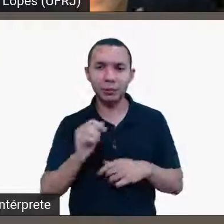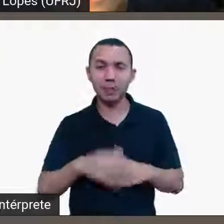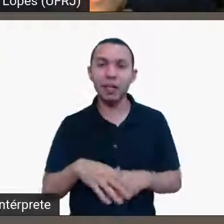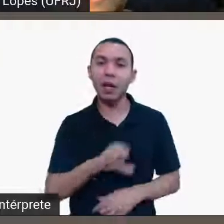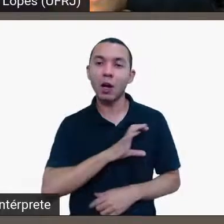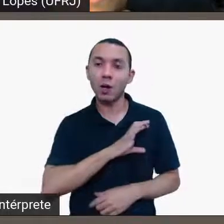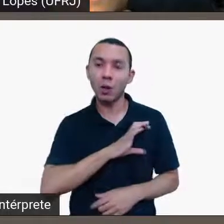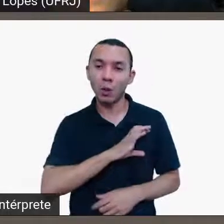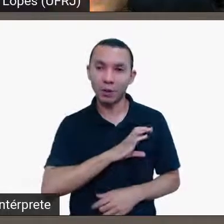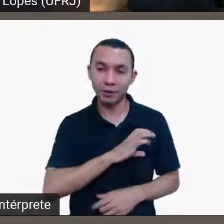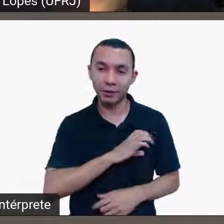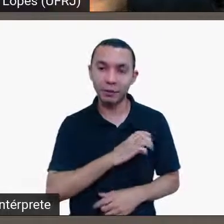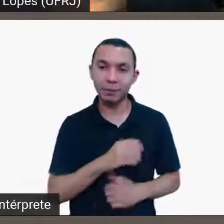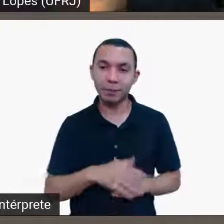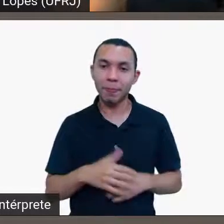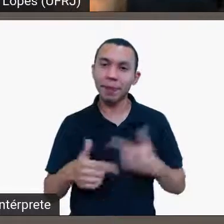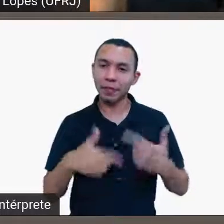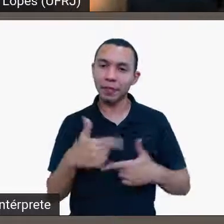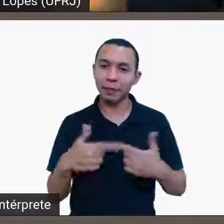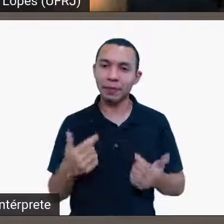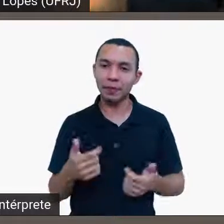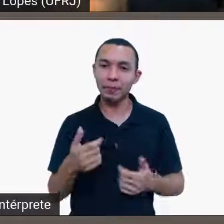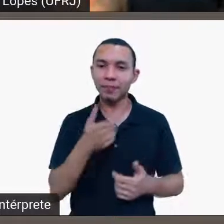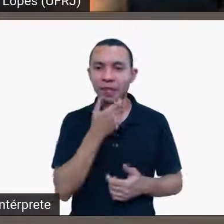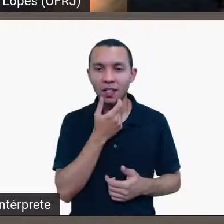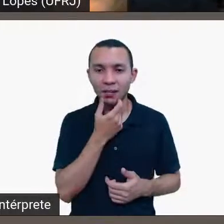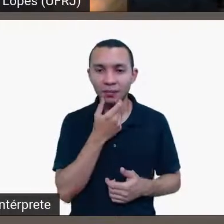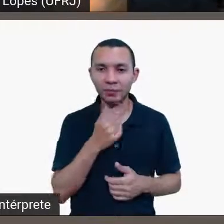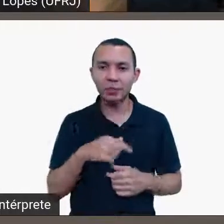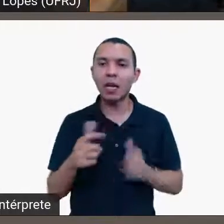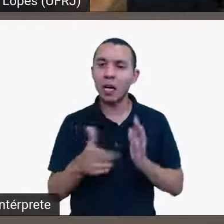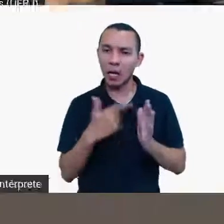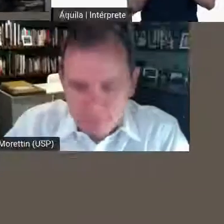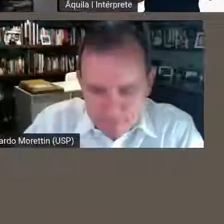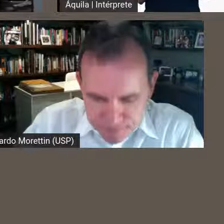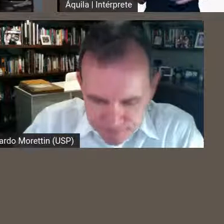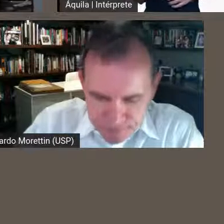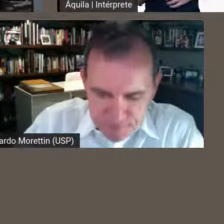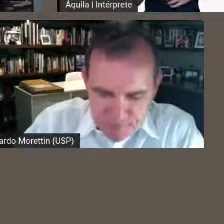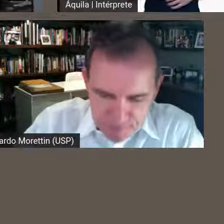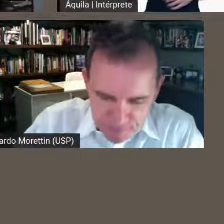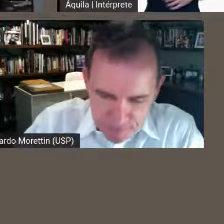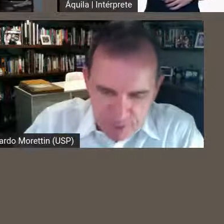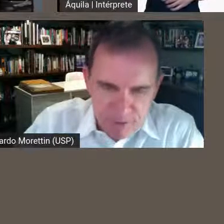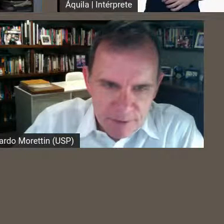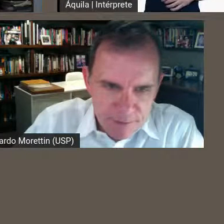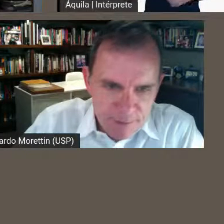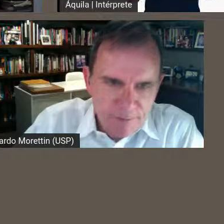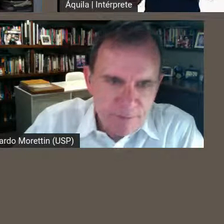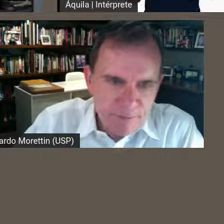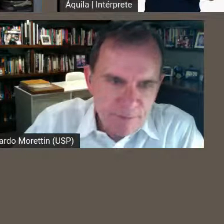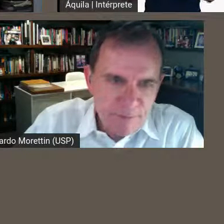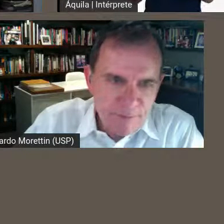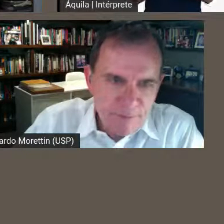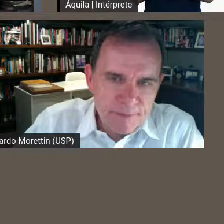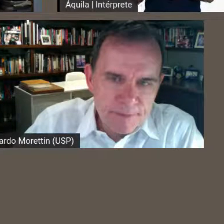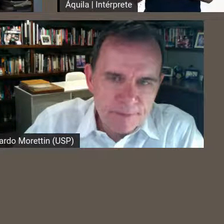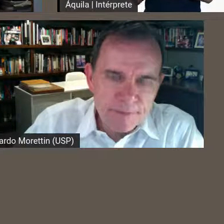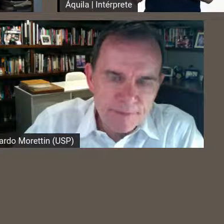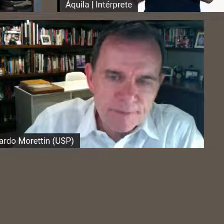nossa, que trabalha na Inglaterra, que eu acho que é um livro bem importante, né, que espero que seja traduzido, né, para essa associação